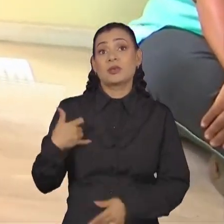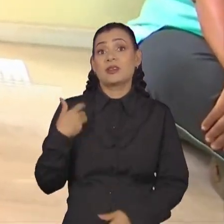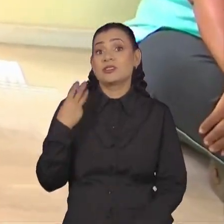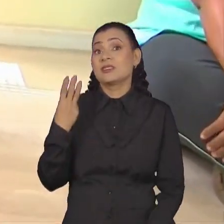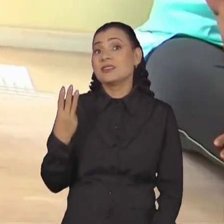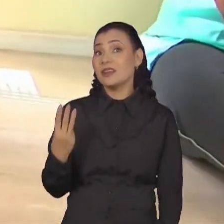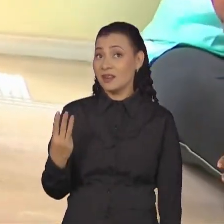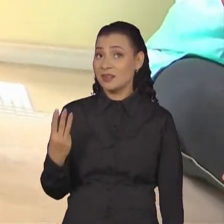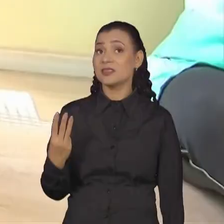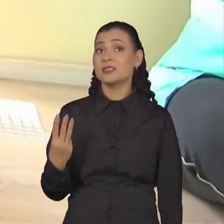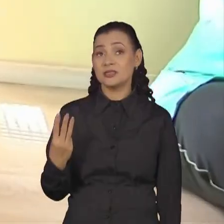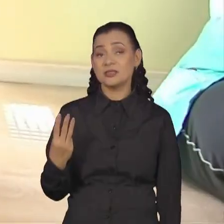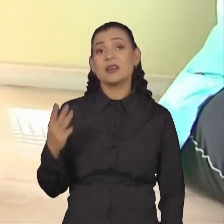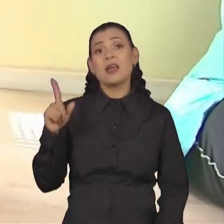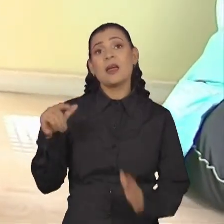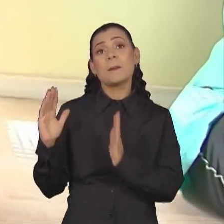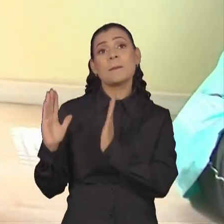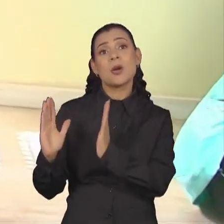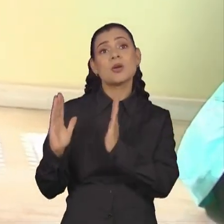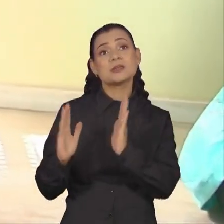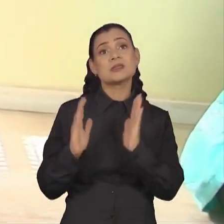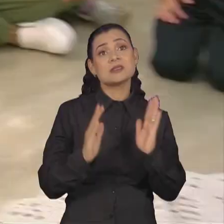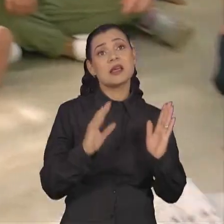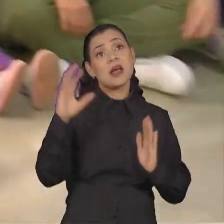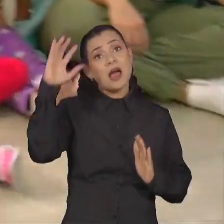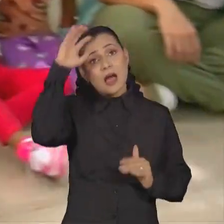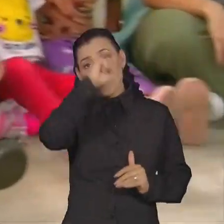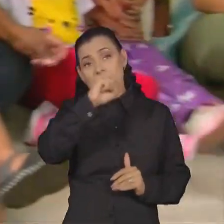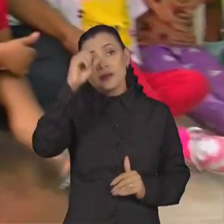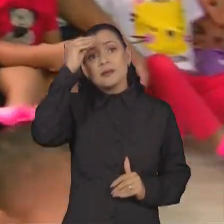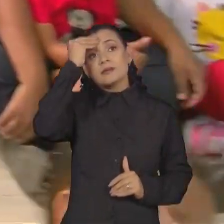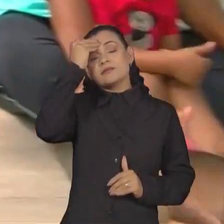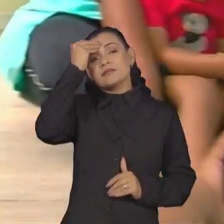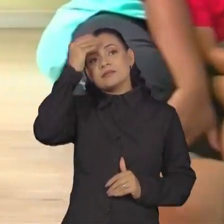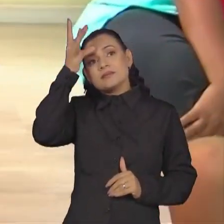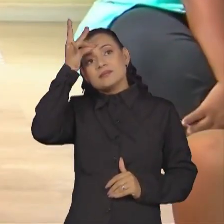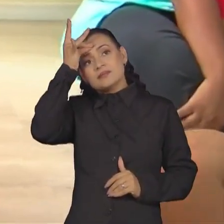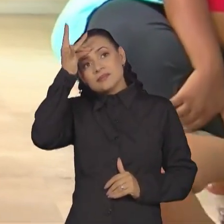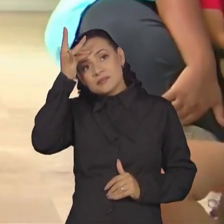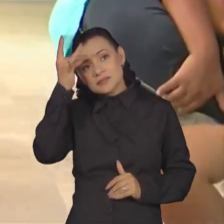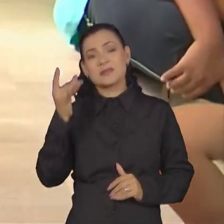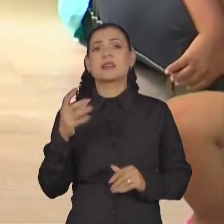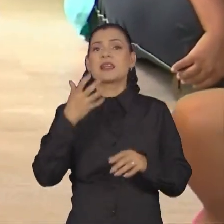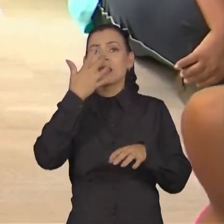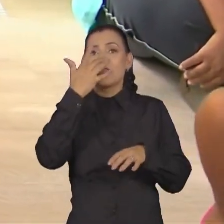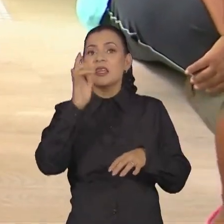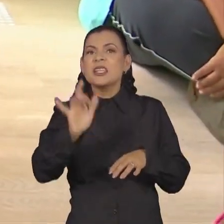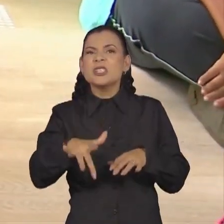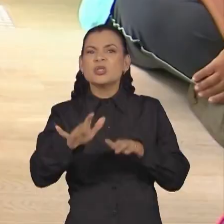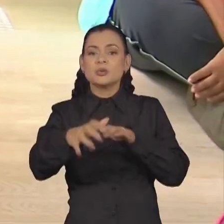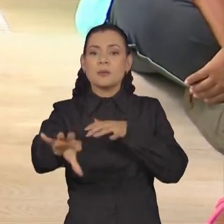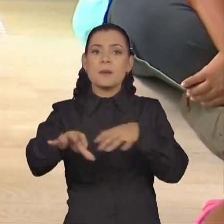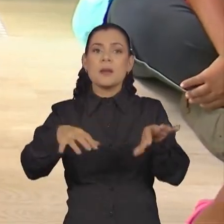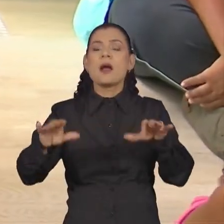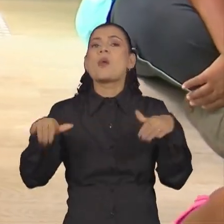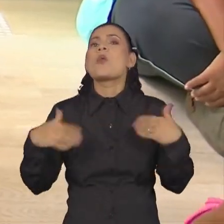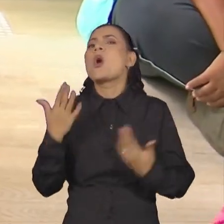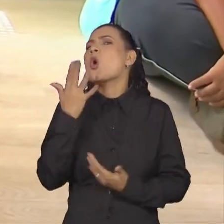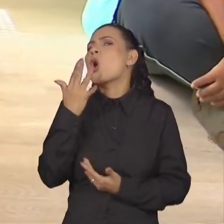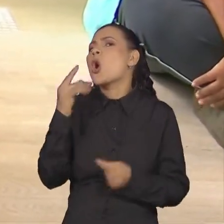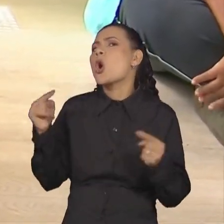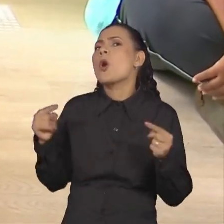anos e ainda estão no processo de aprender e de gravar a separação do lixo, a cor da lixeira para